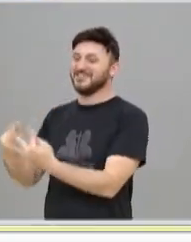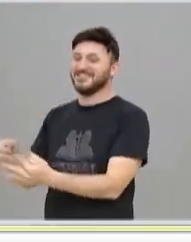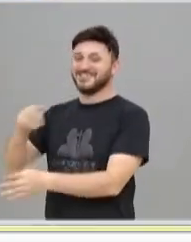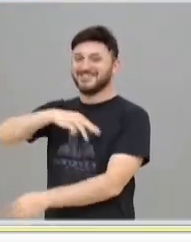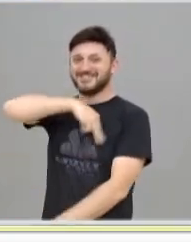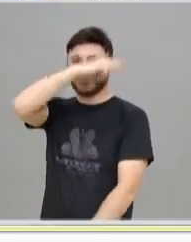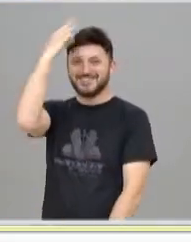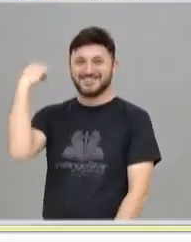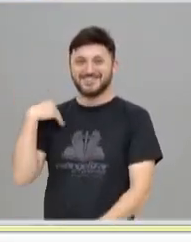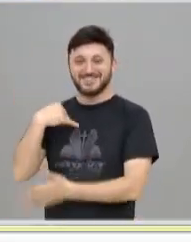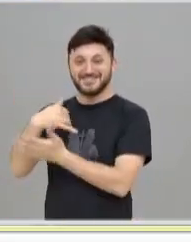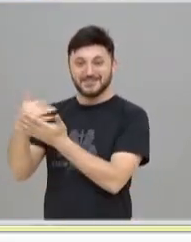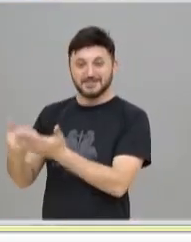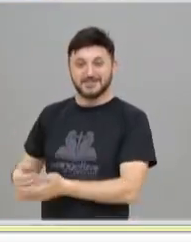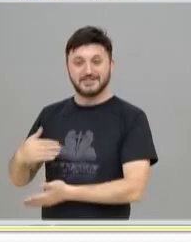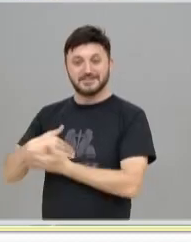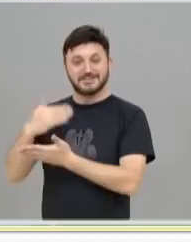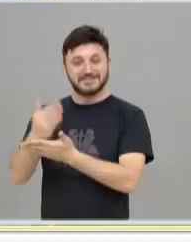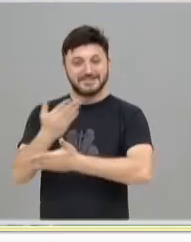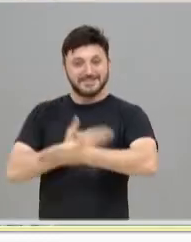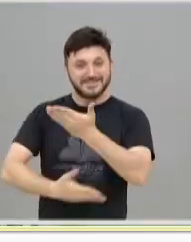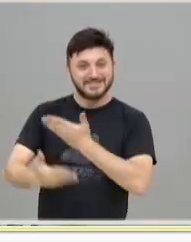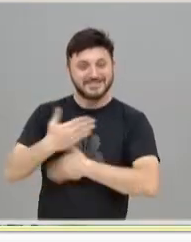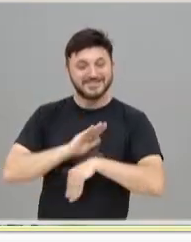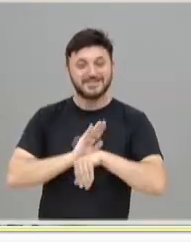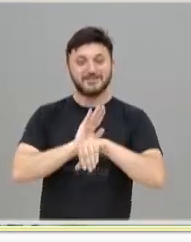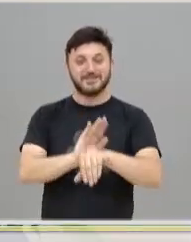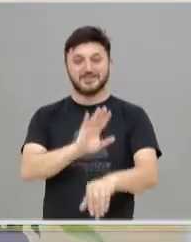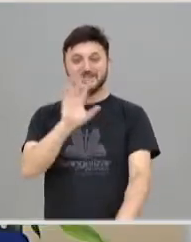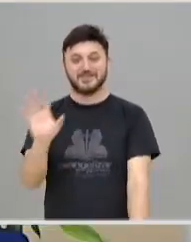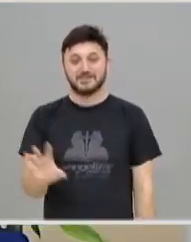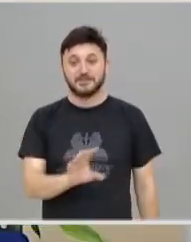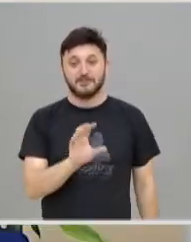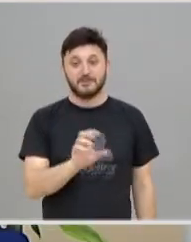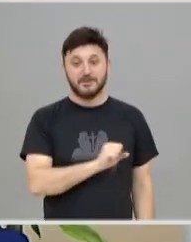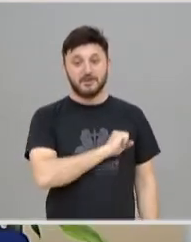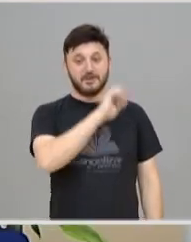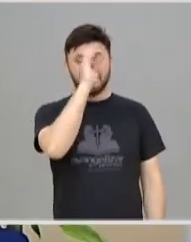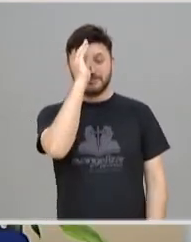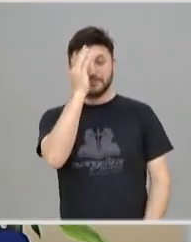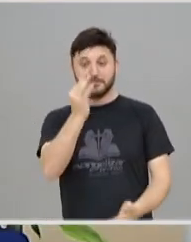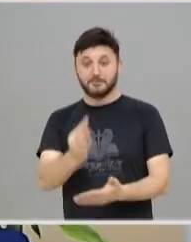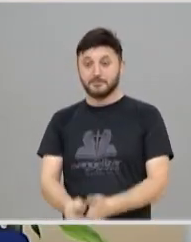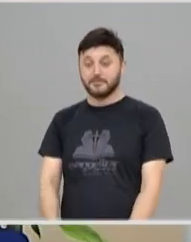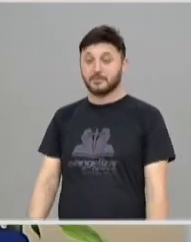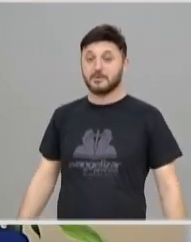saibamos fazer a partilha do gesto de amor e de fé.